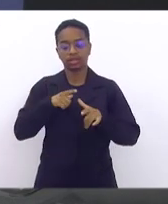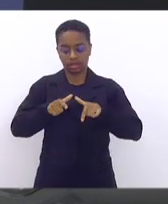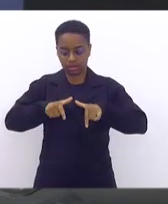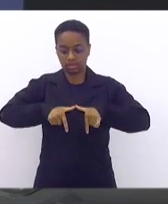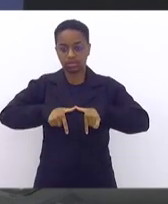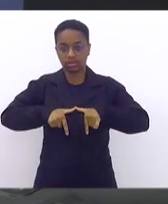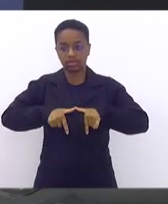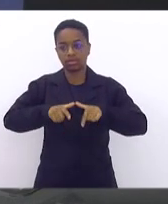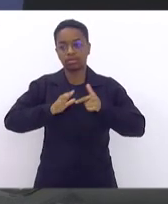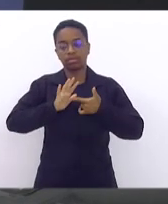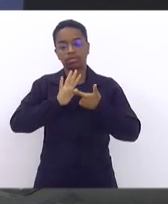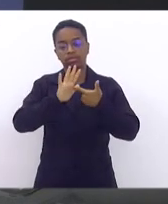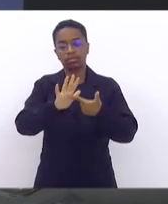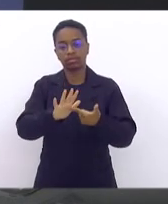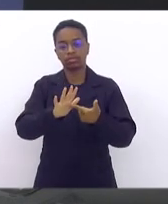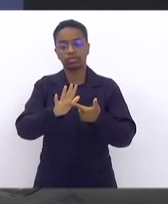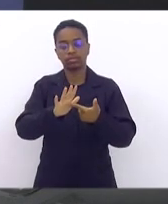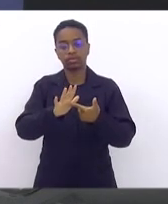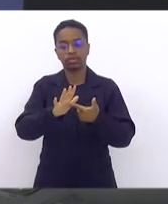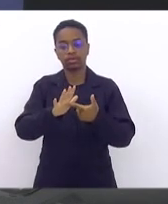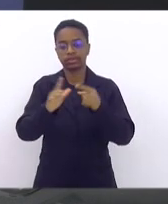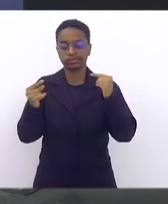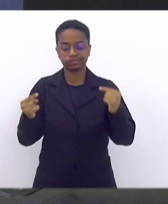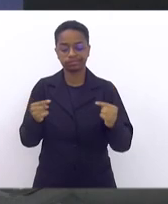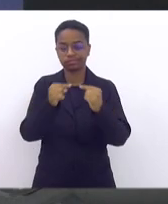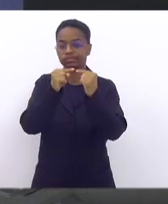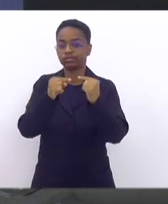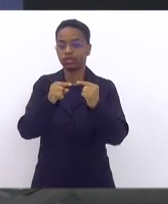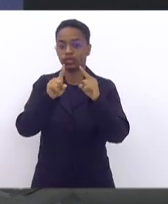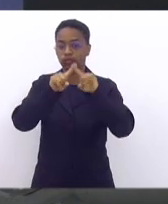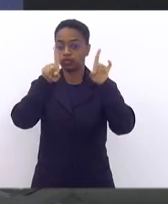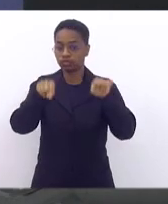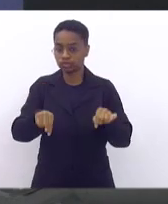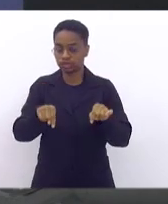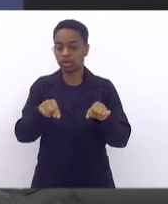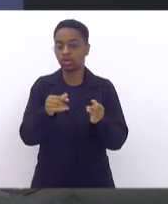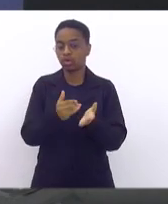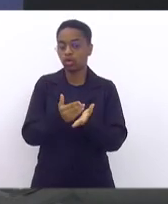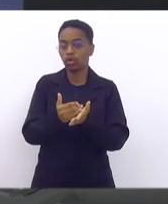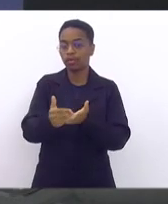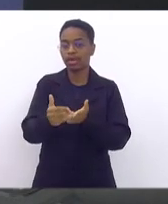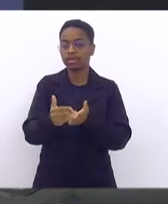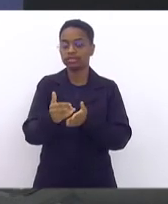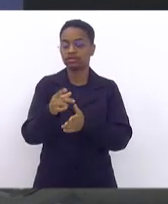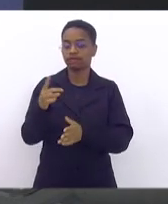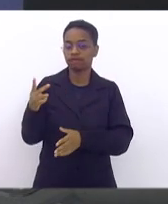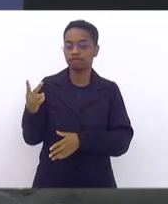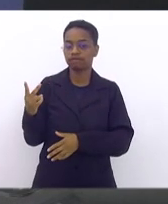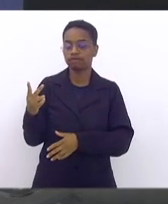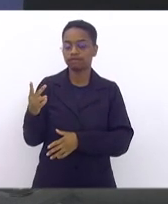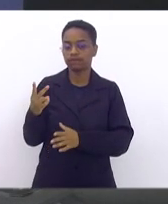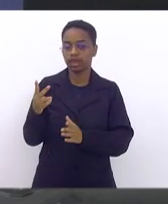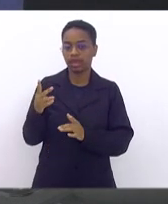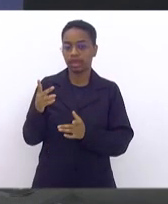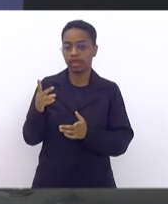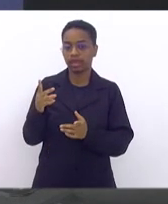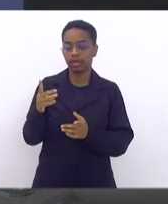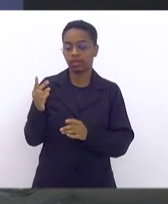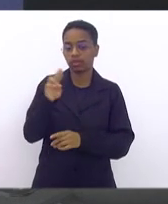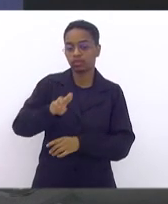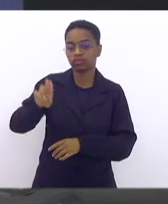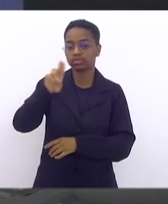carteira funcional que vai passar a valer em todos os estados